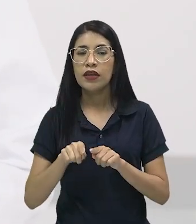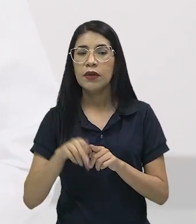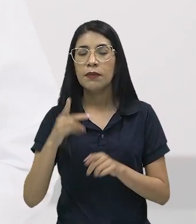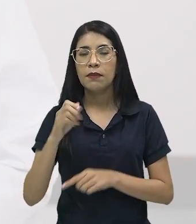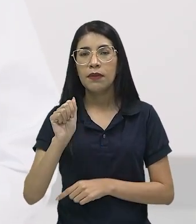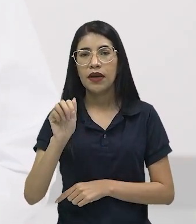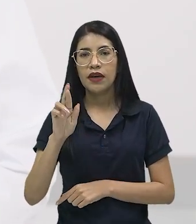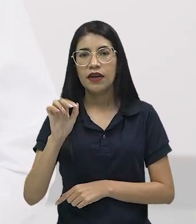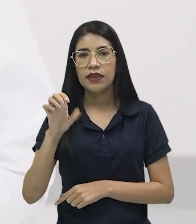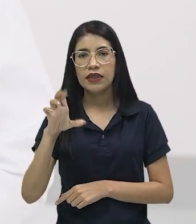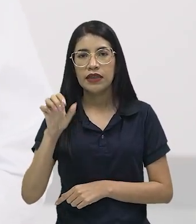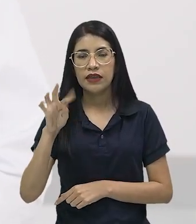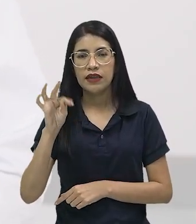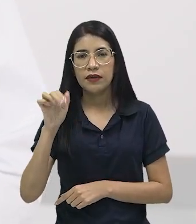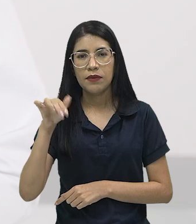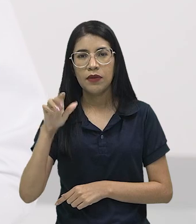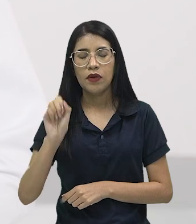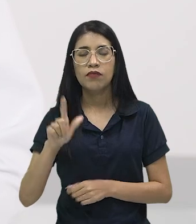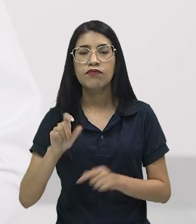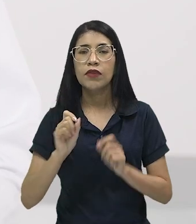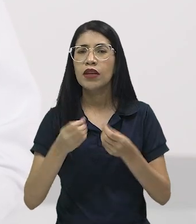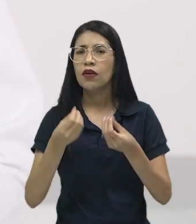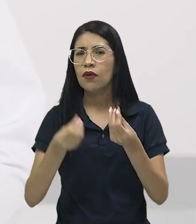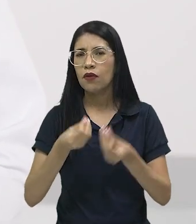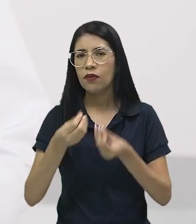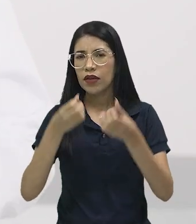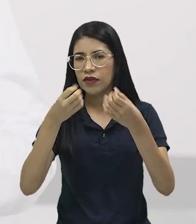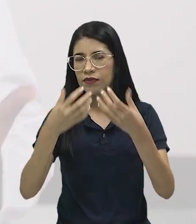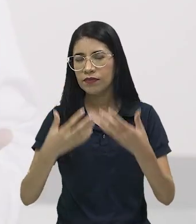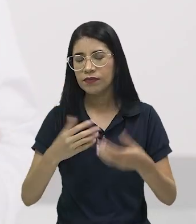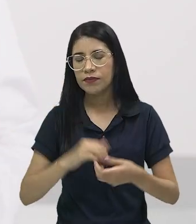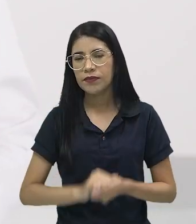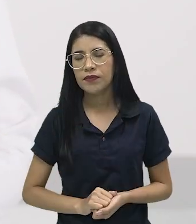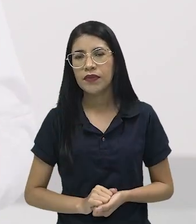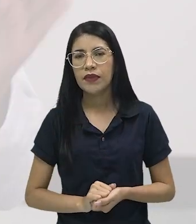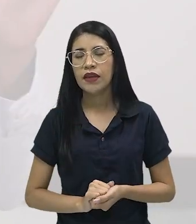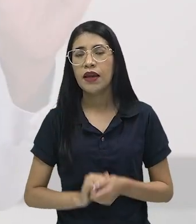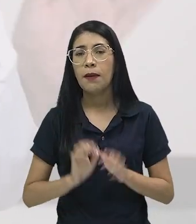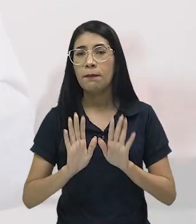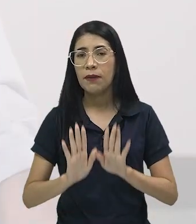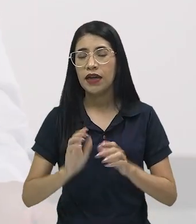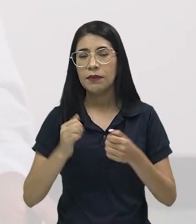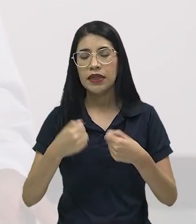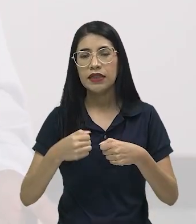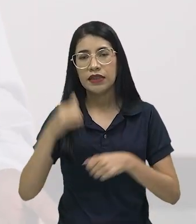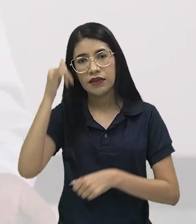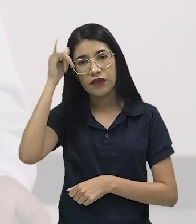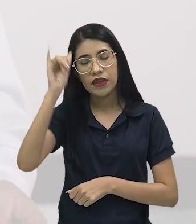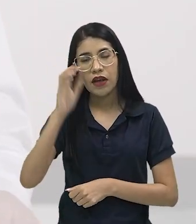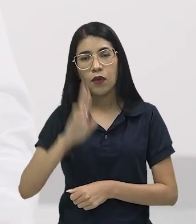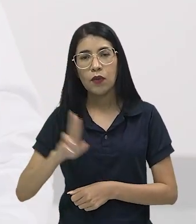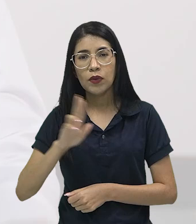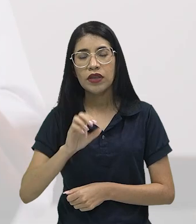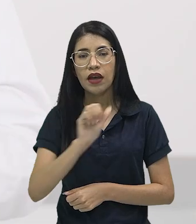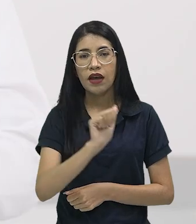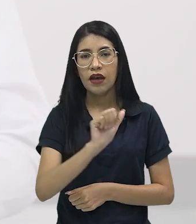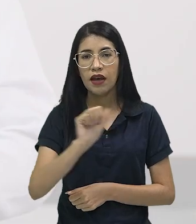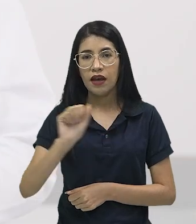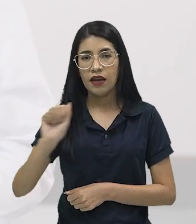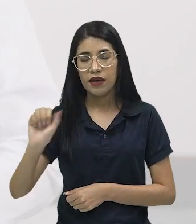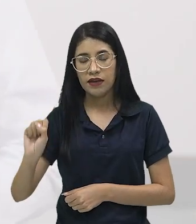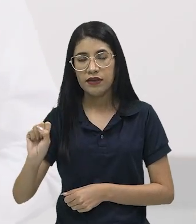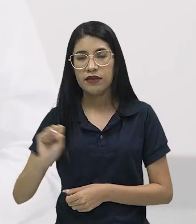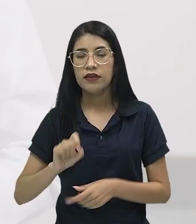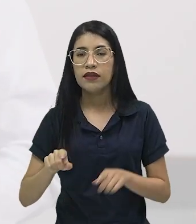o tratamento de dengue, zika e chikungunya. Contudo, deve-se evitar ácido acetil salicílico